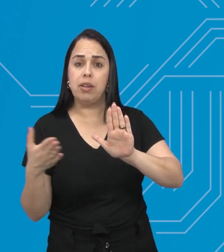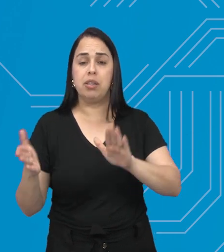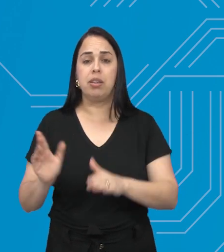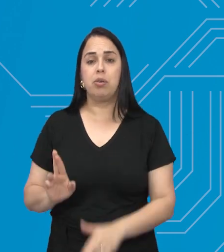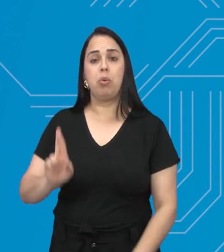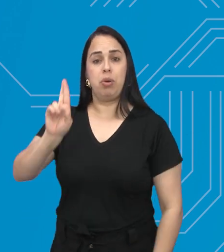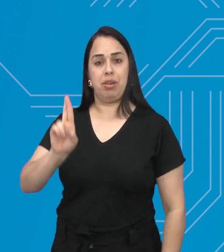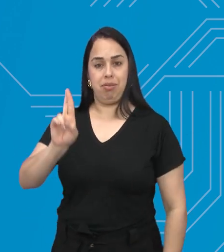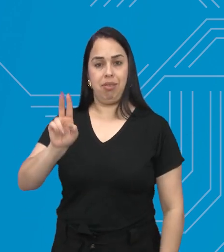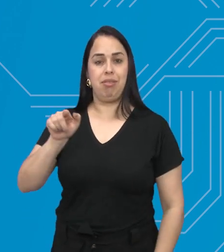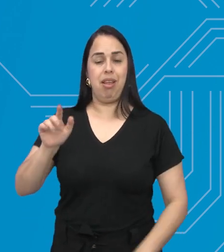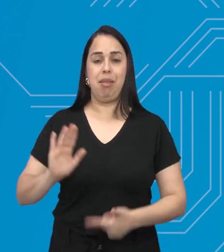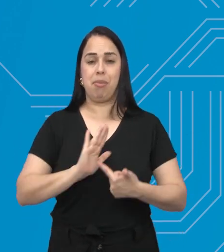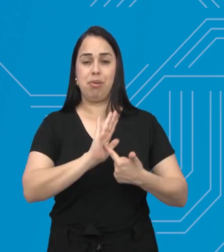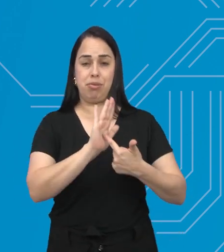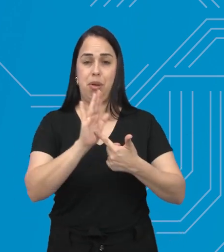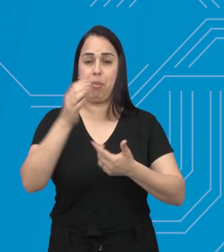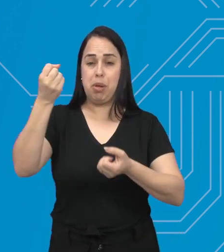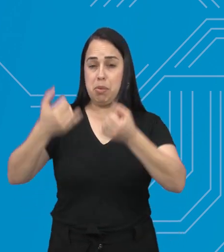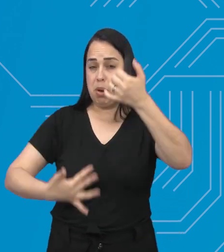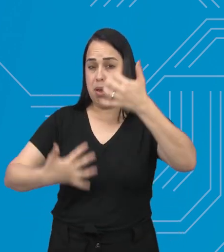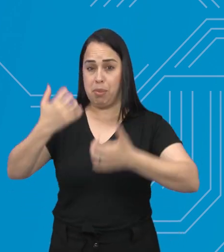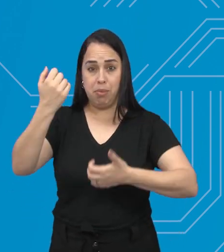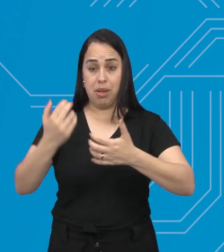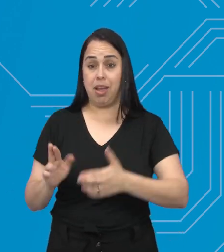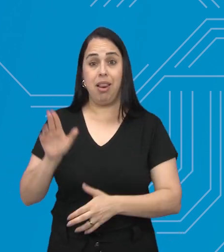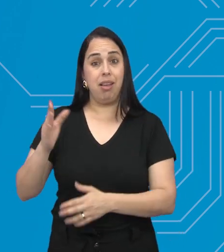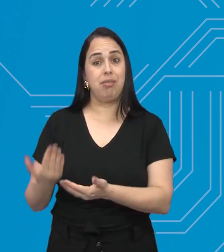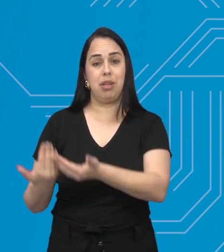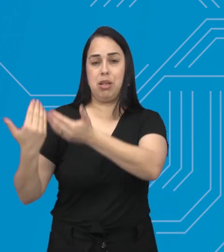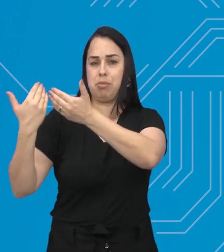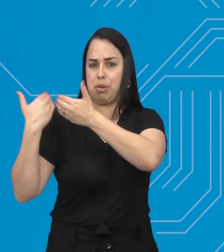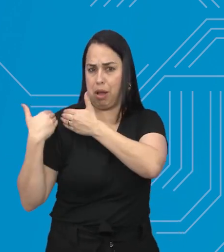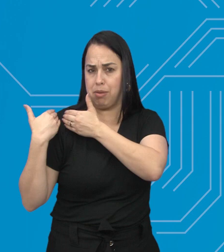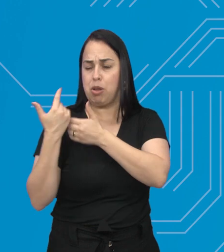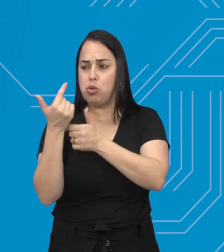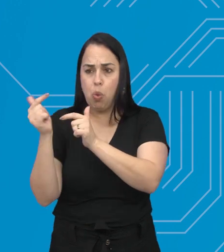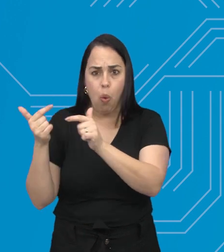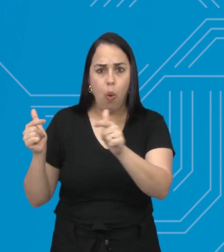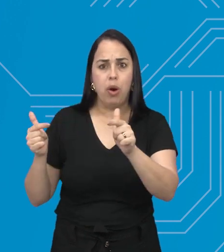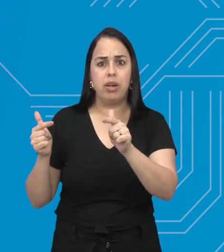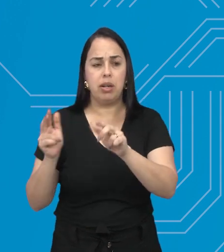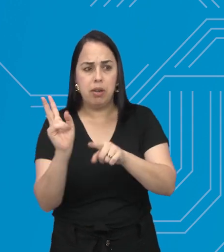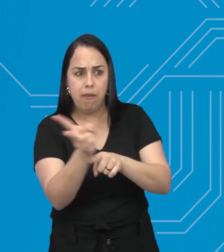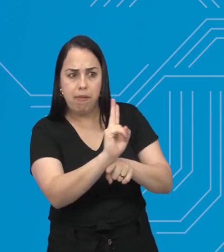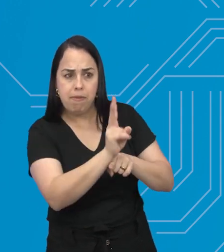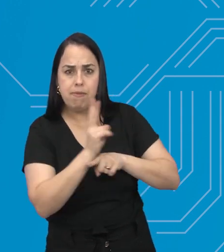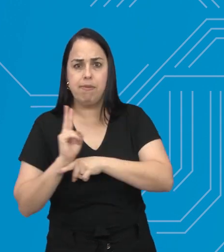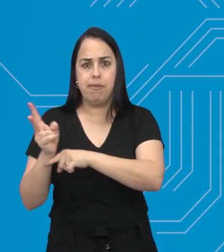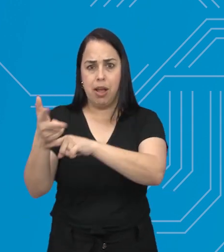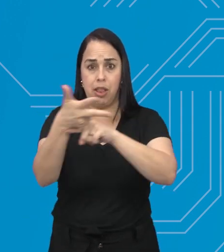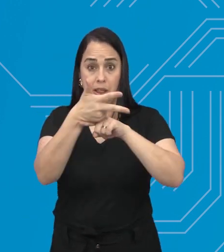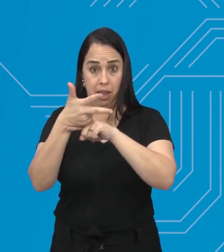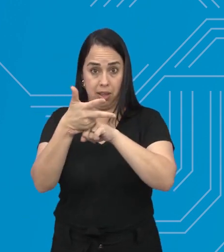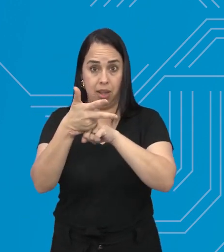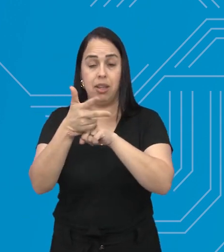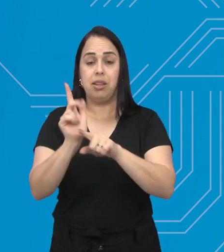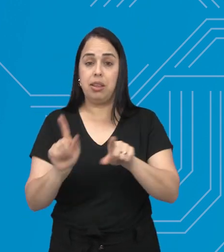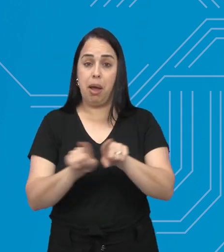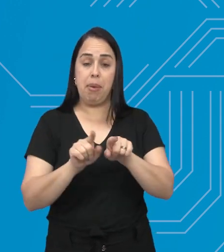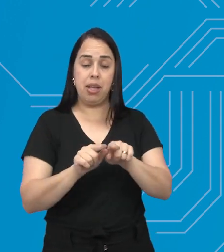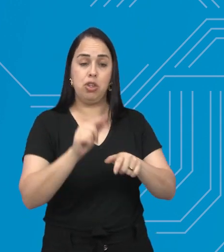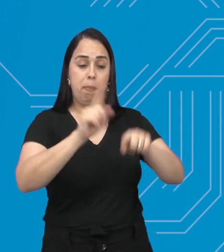fez a apresentação foi o superintendente da instituição, que é responsável, entre outras atividades, pela fiscalização de radares